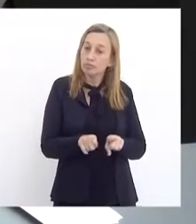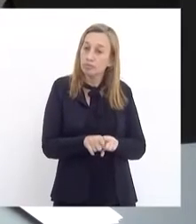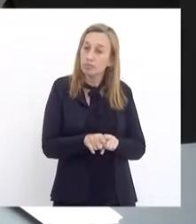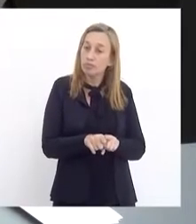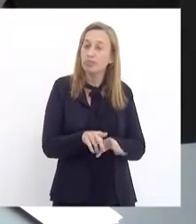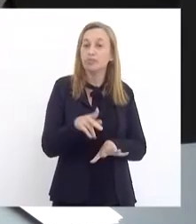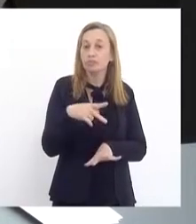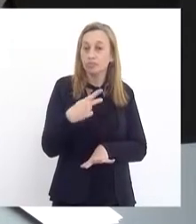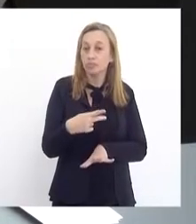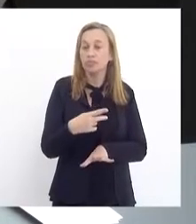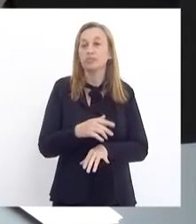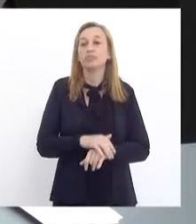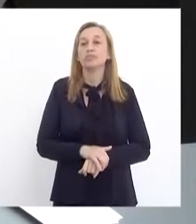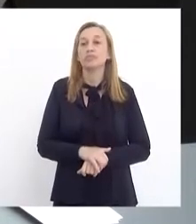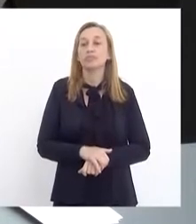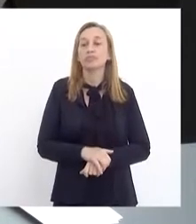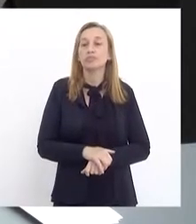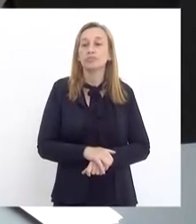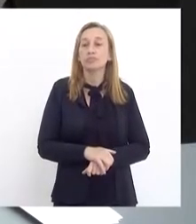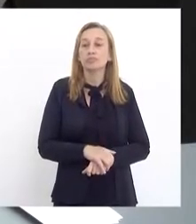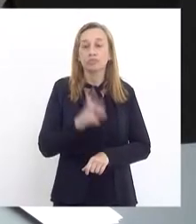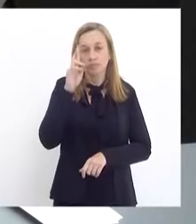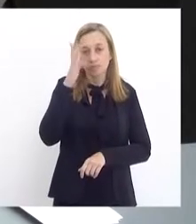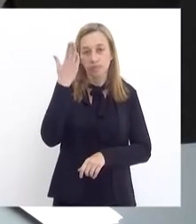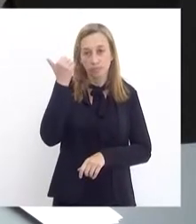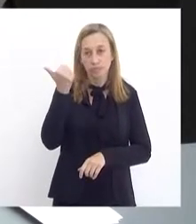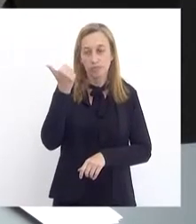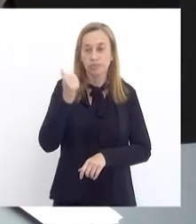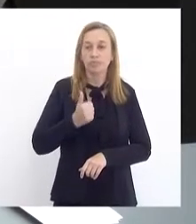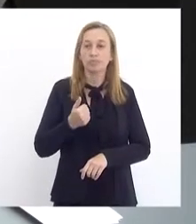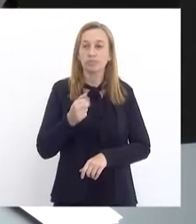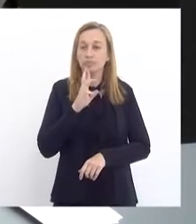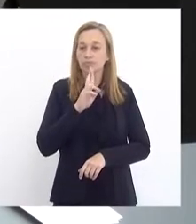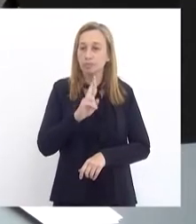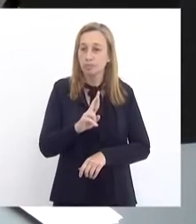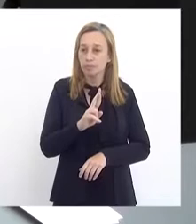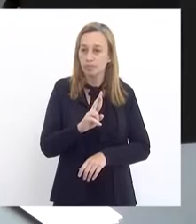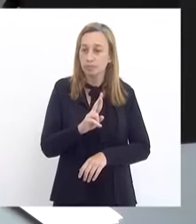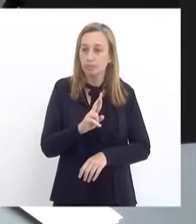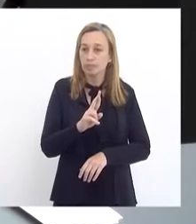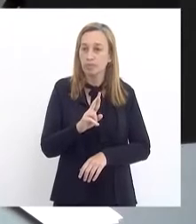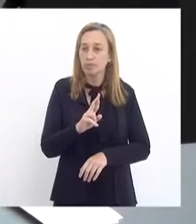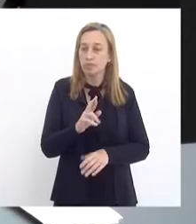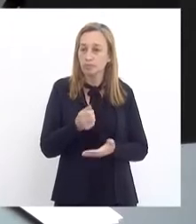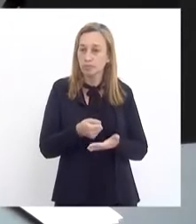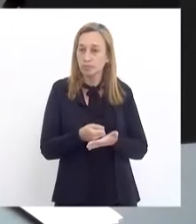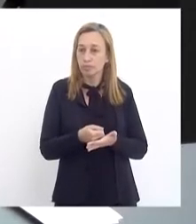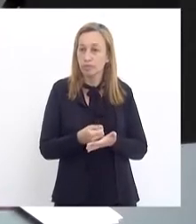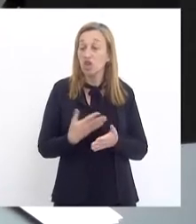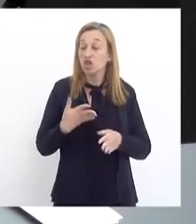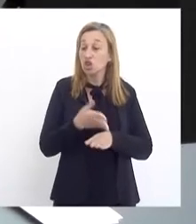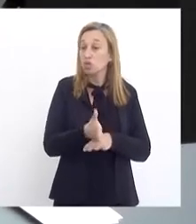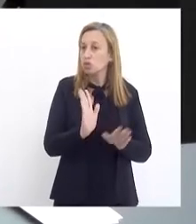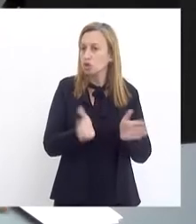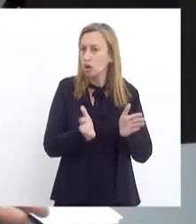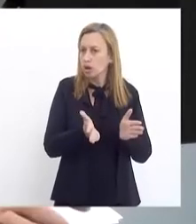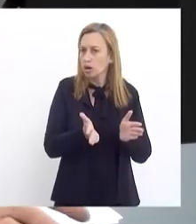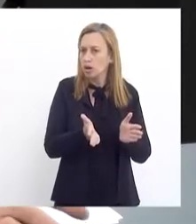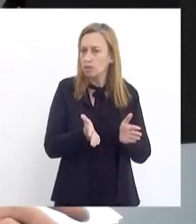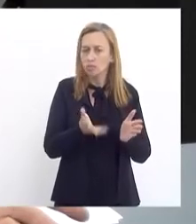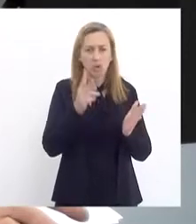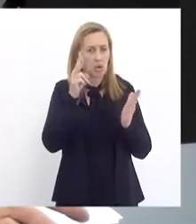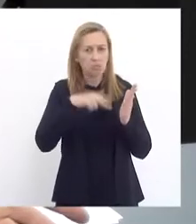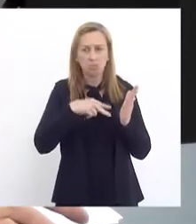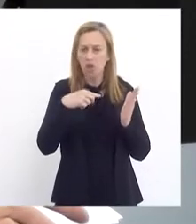como o senhor bem sabe, a resposta à baixa de diligência acabou de chegar. Nós não